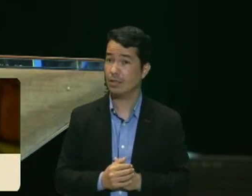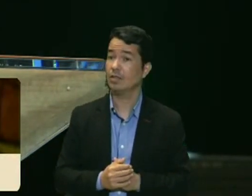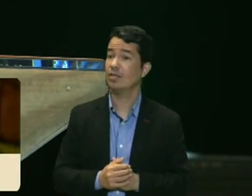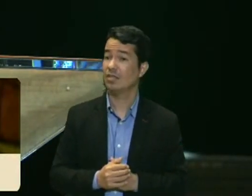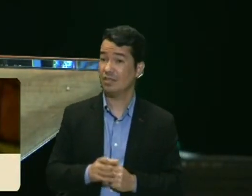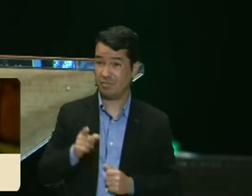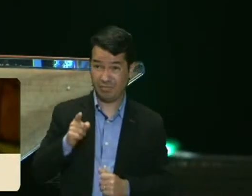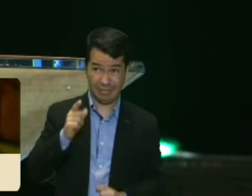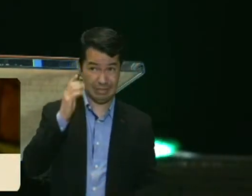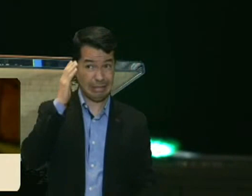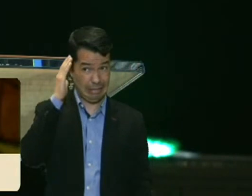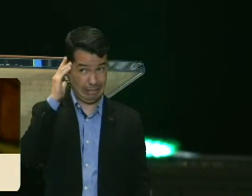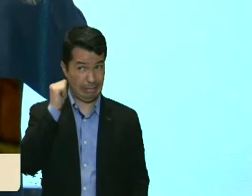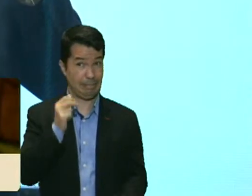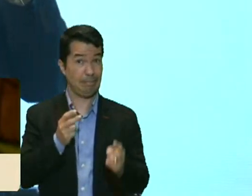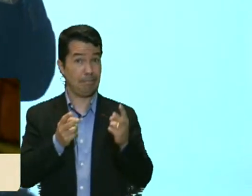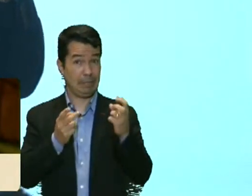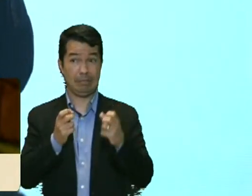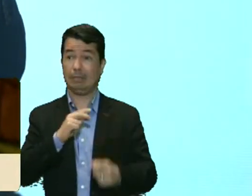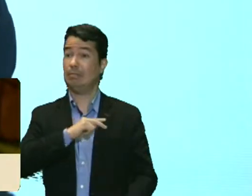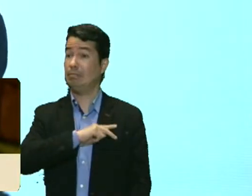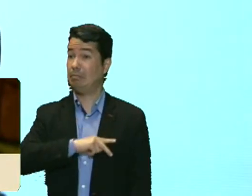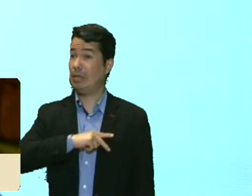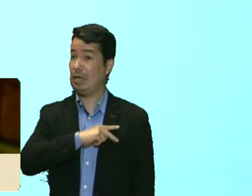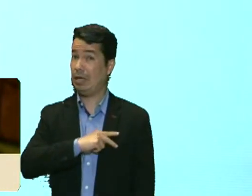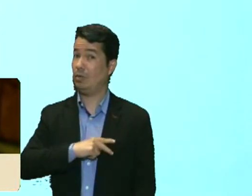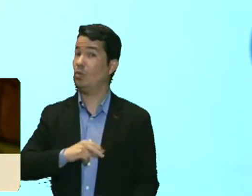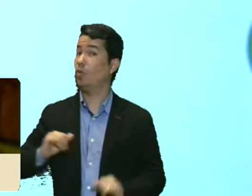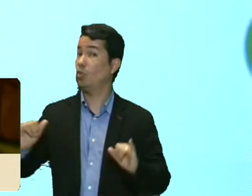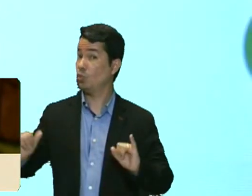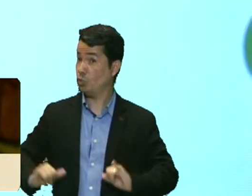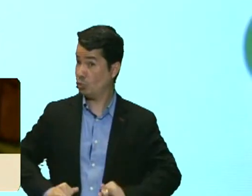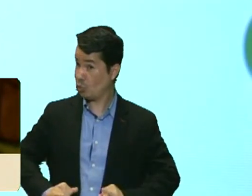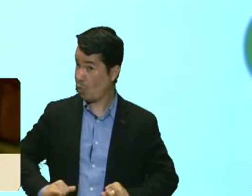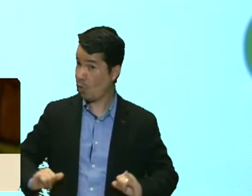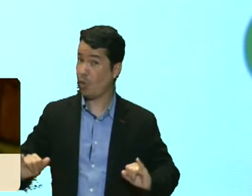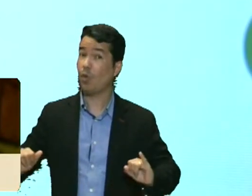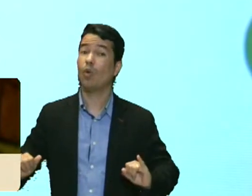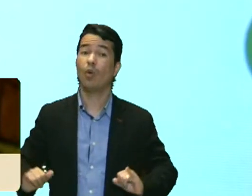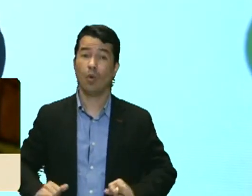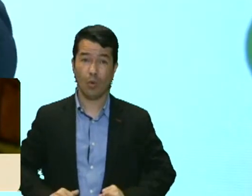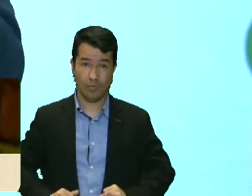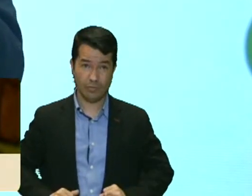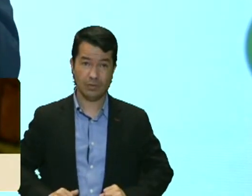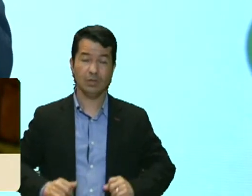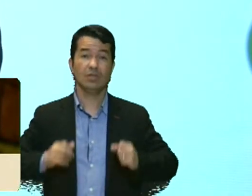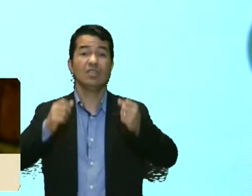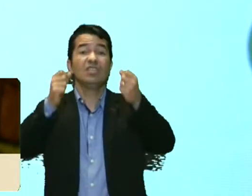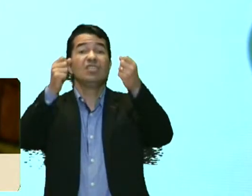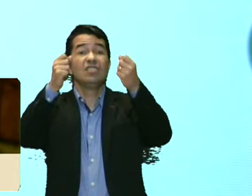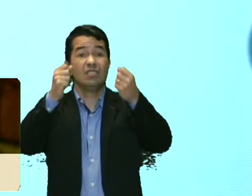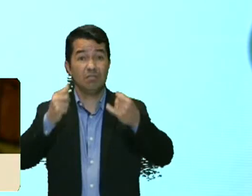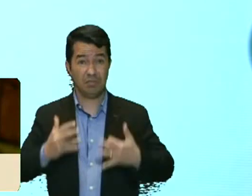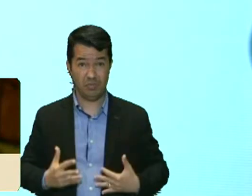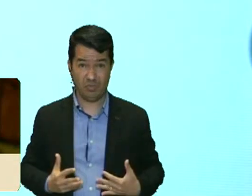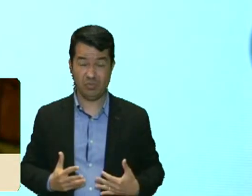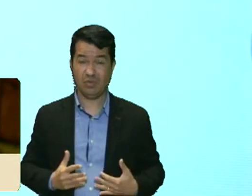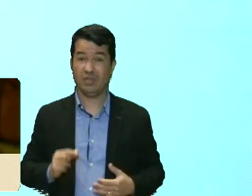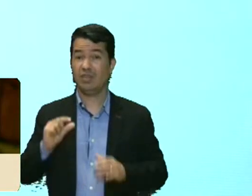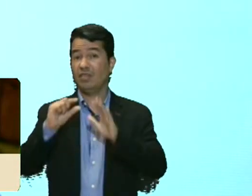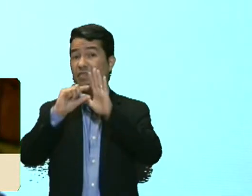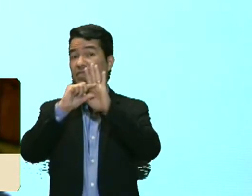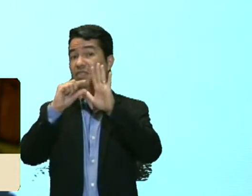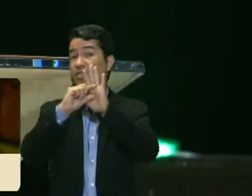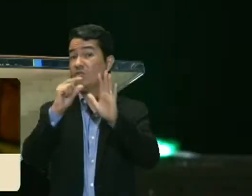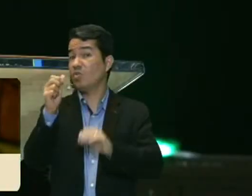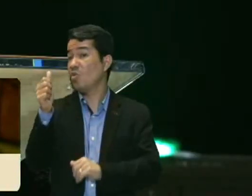Paulo sabia porque ele disse assim, eu aprendi a viver contente em toda e